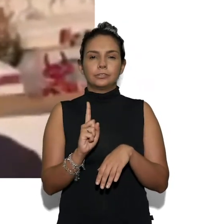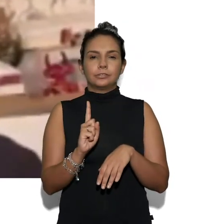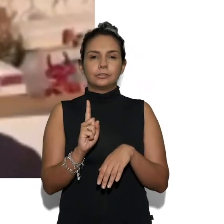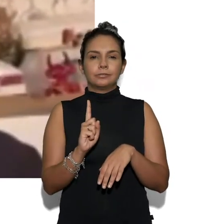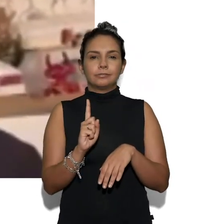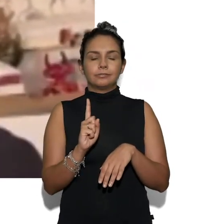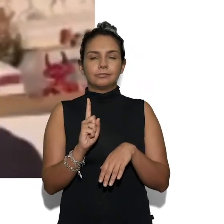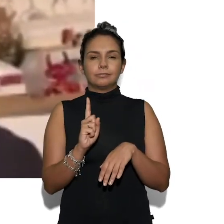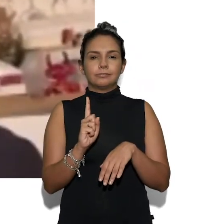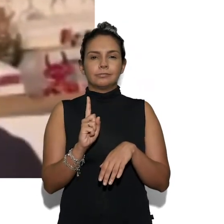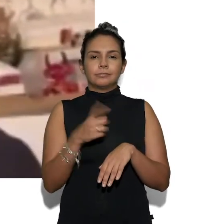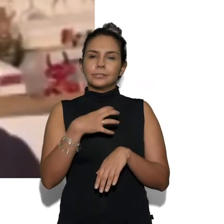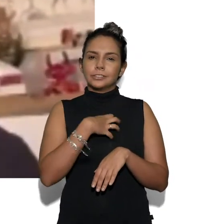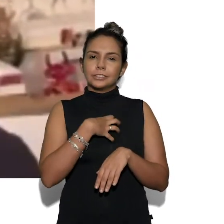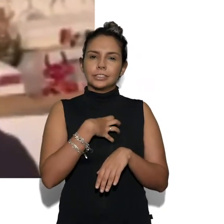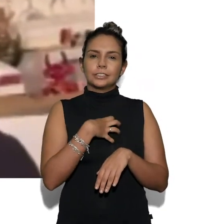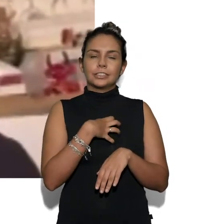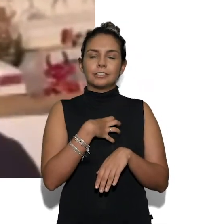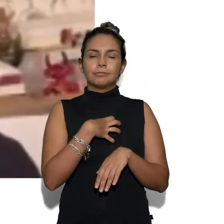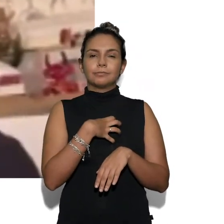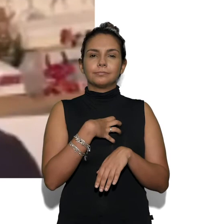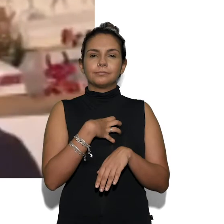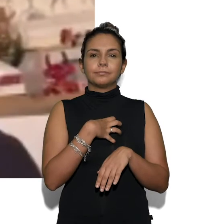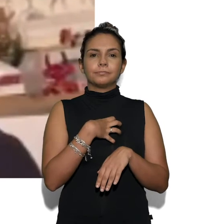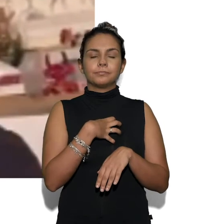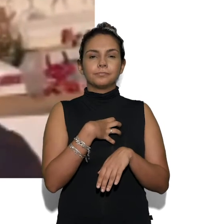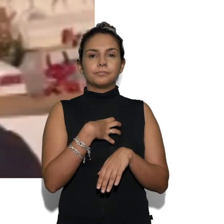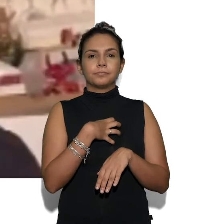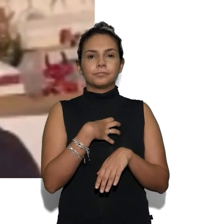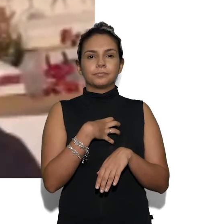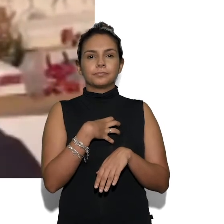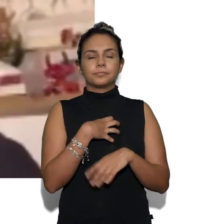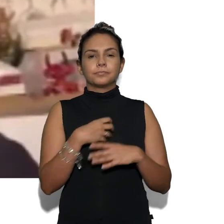mais depressa, não, faz com que eu me sinta assim numa espécie de